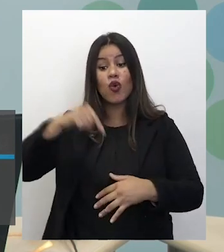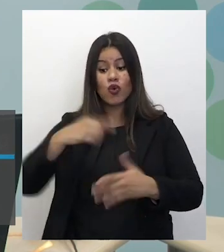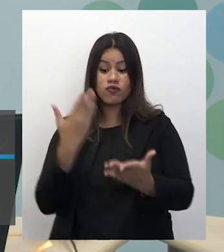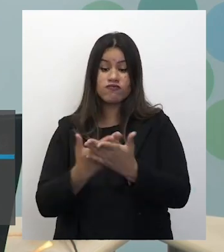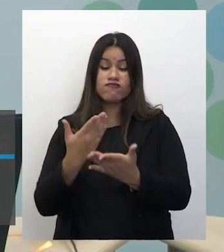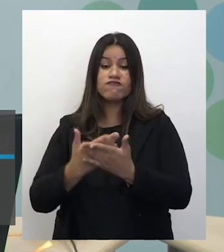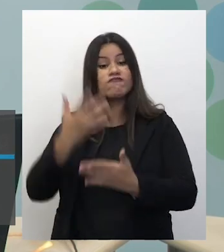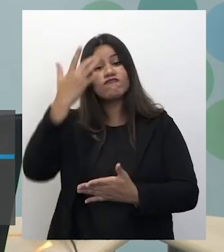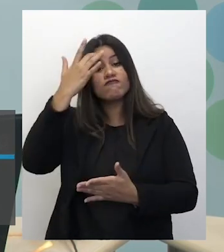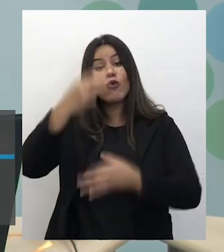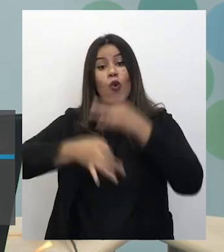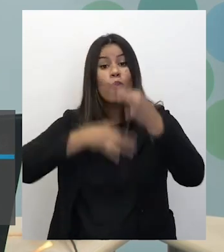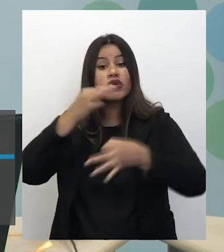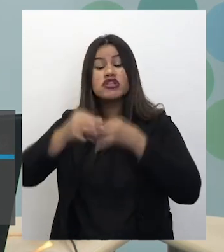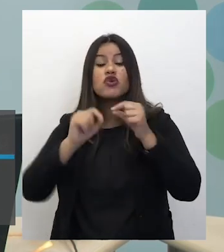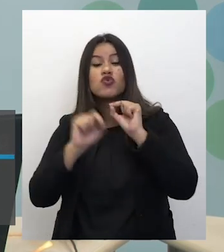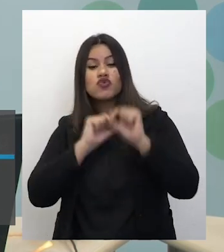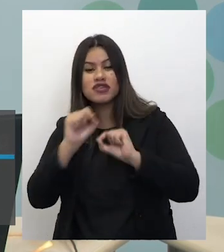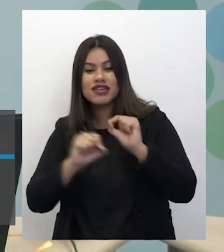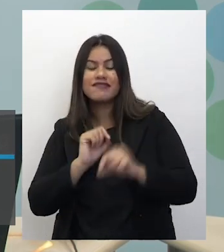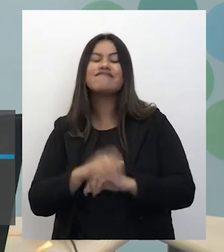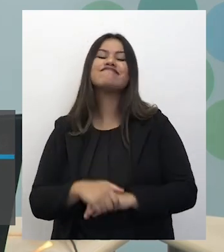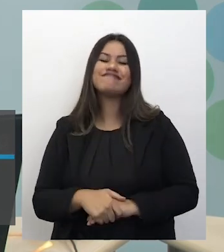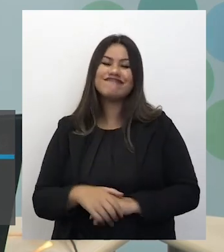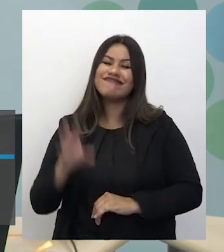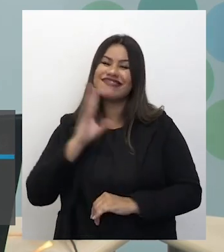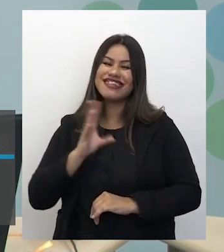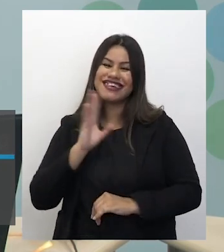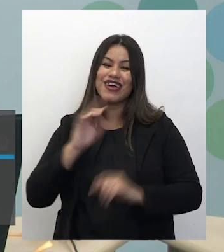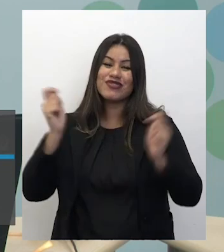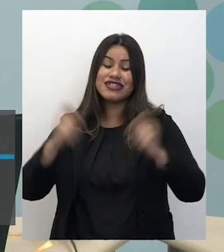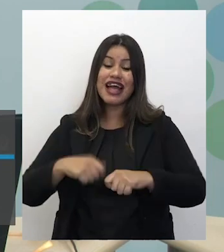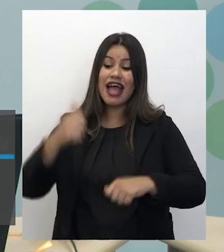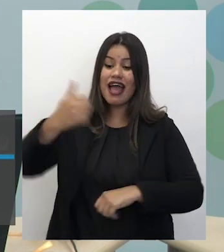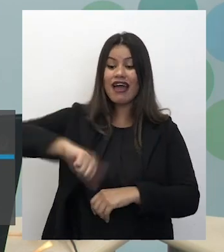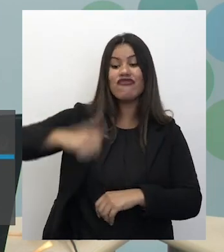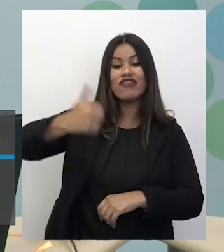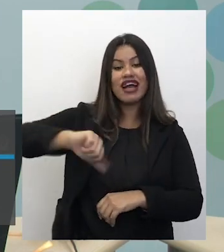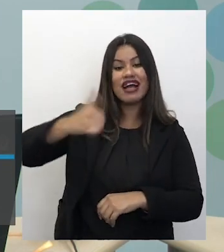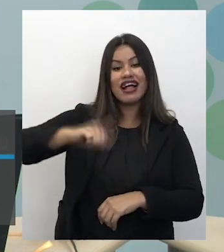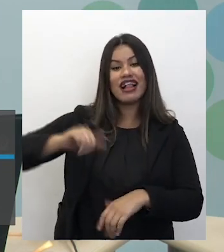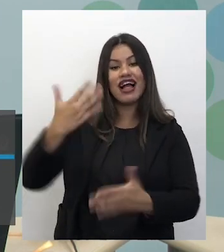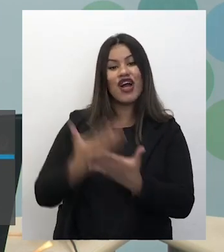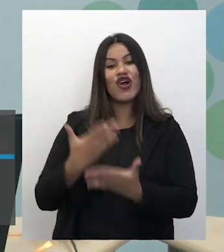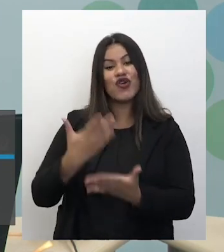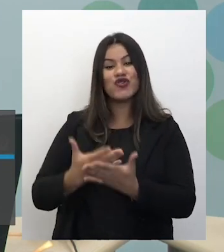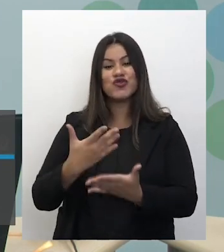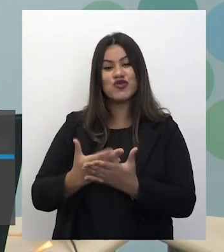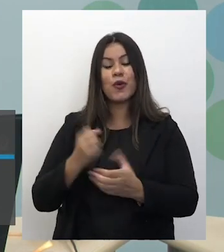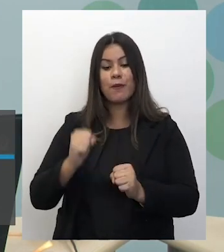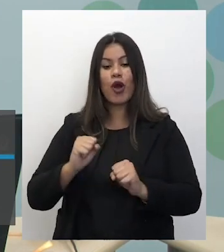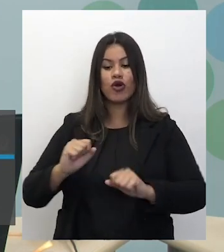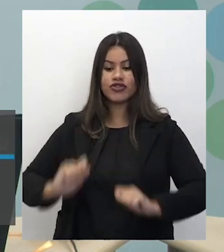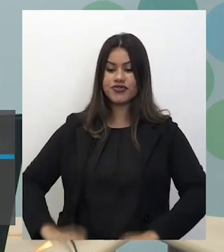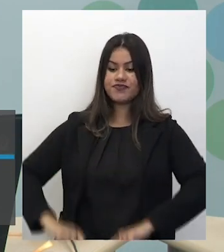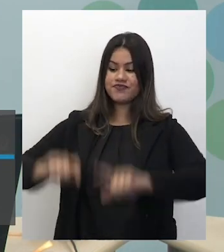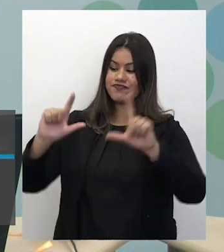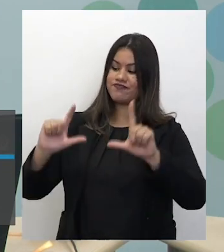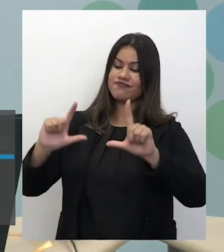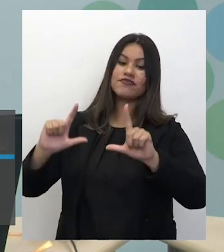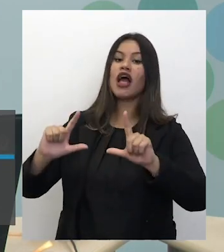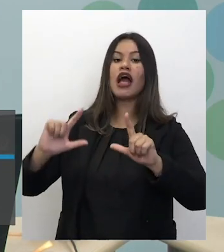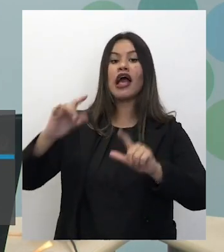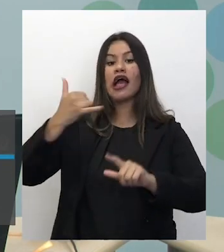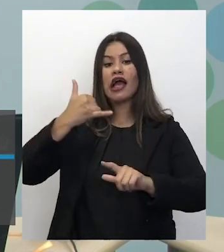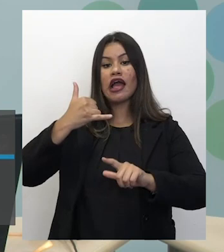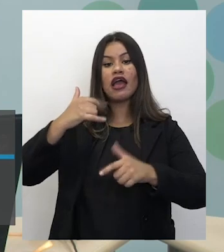você acabou de assistir. Olha que legal. Agora você pode dizer o que achou das aulas. É só acessar esse QR Code aí ou entrar no link